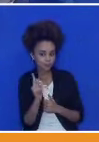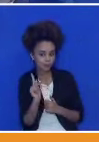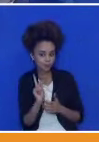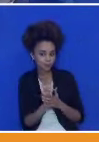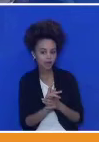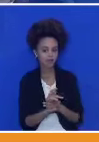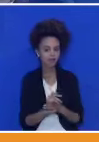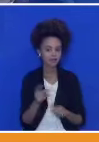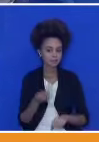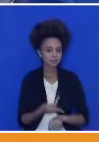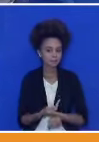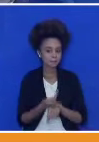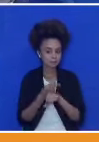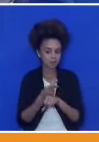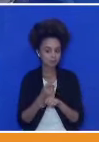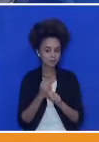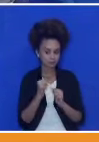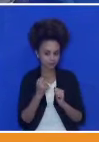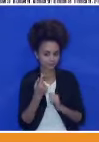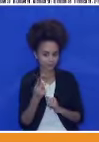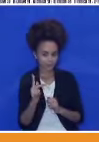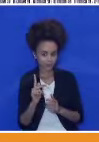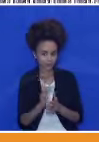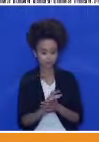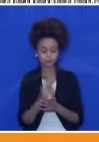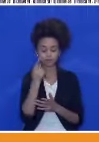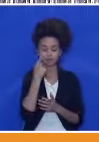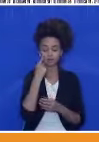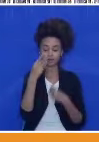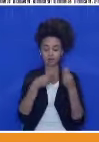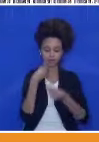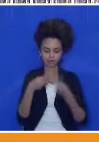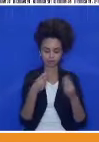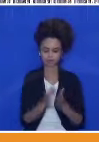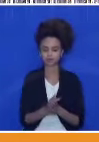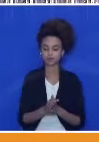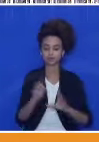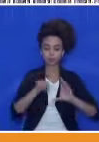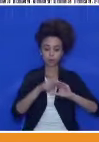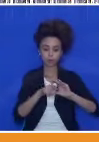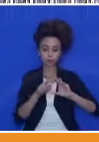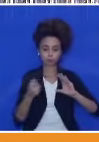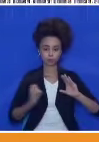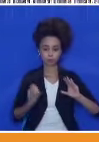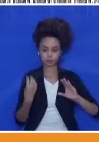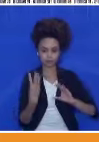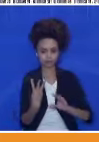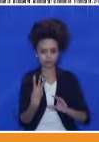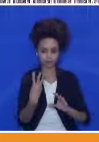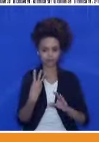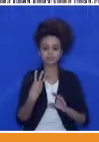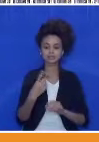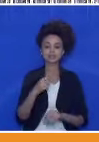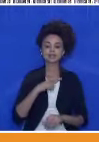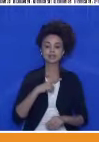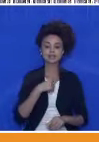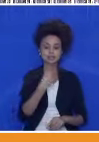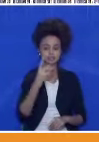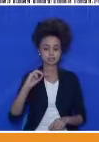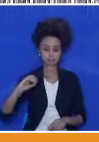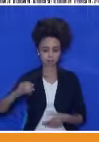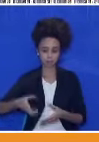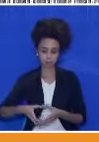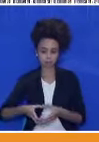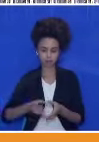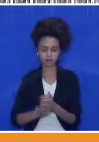sair? Vamos mostrar como vai funcionar? Aqui o suporte em cima do globo número 3 está abastecido com 100 bolas numeradas